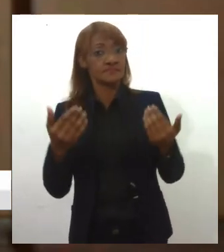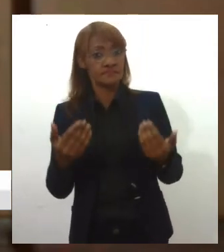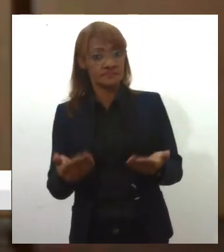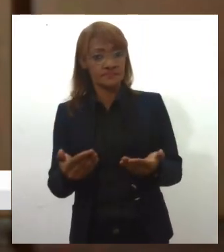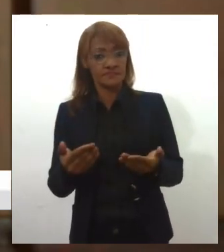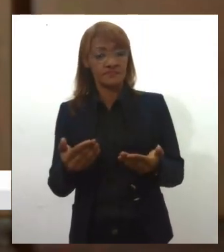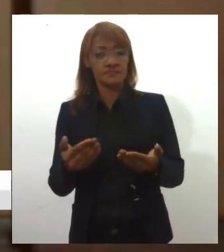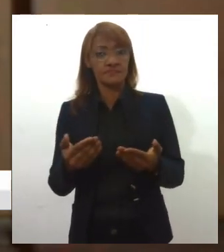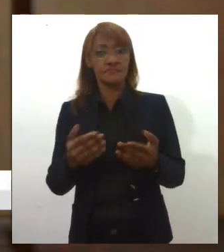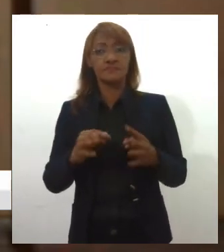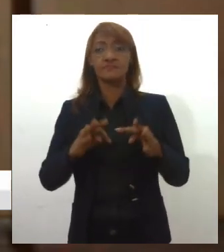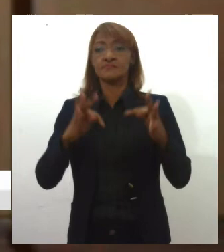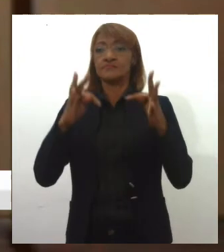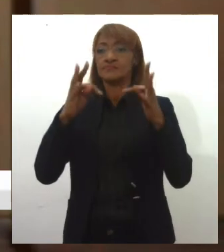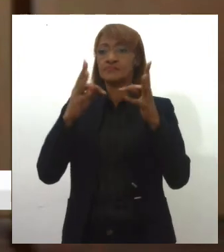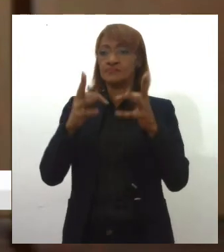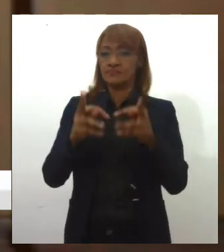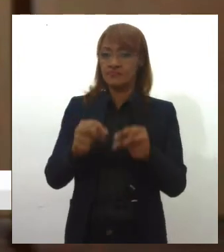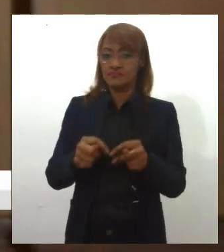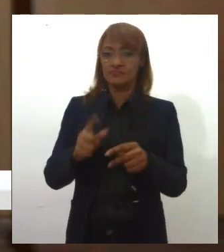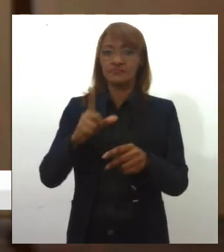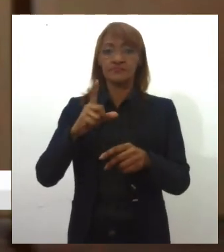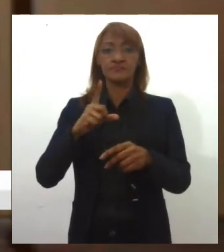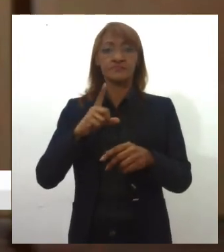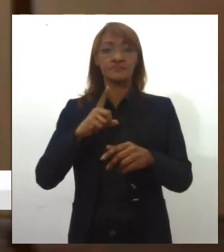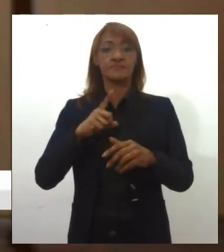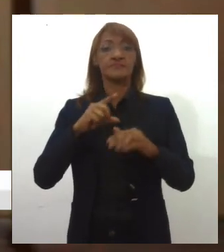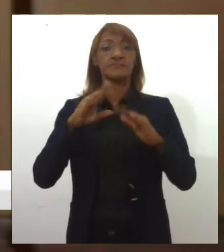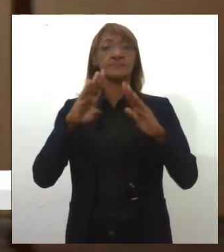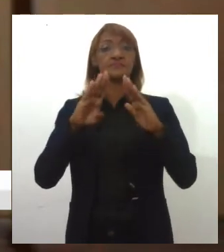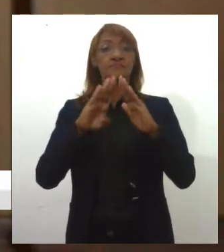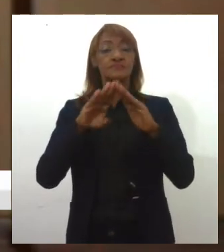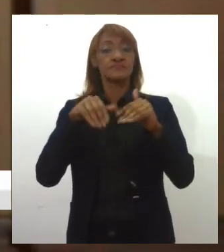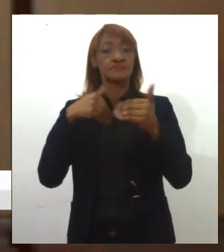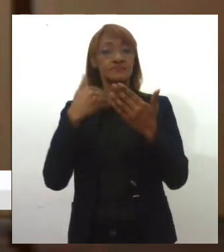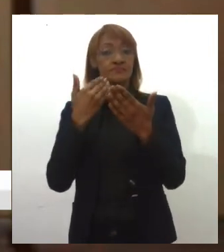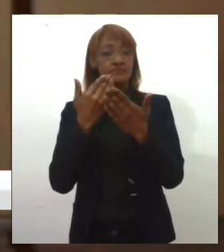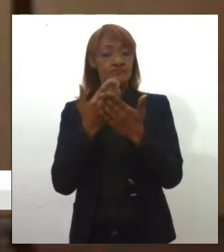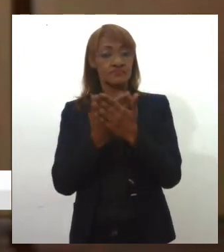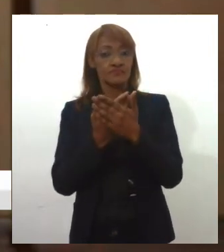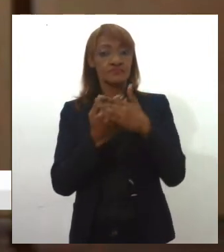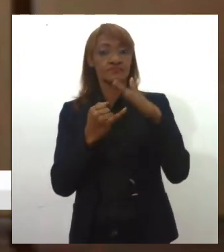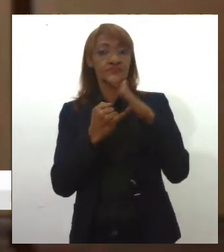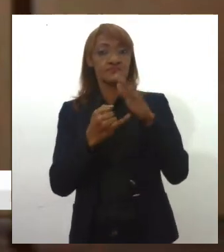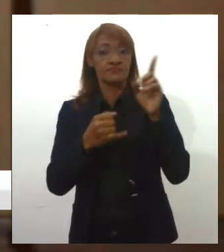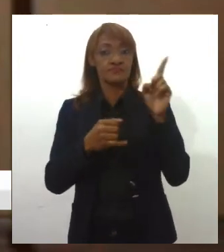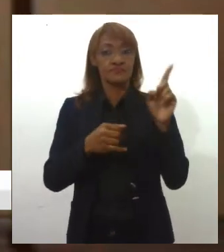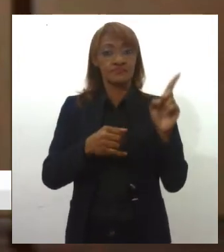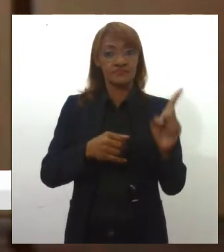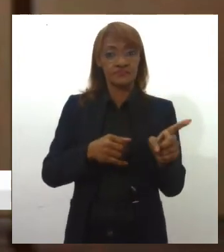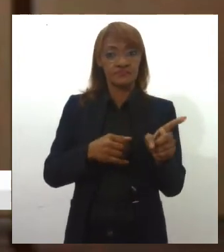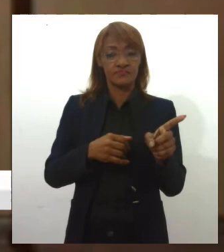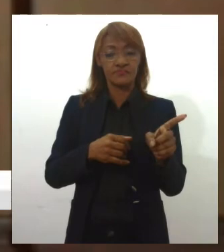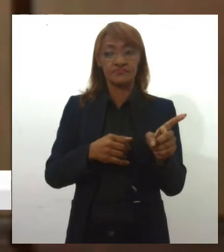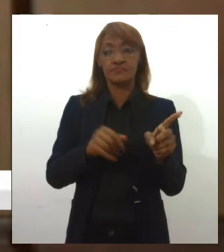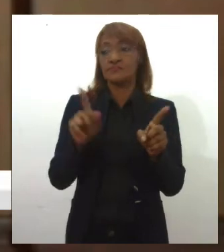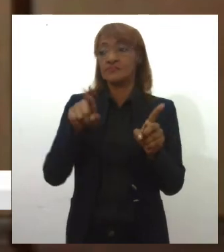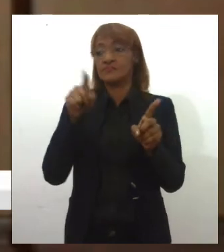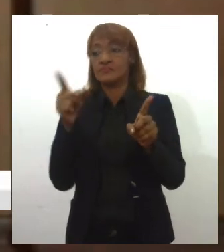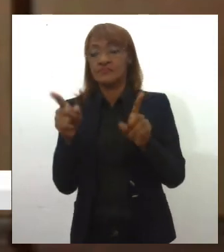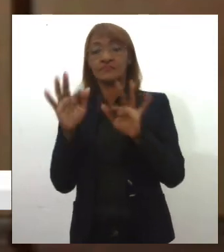a tudo que é feito no ambiente educacional de uma instituição de ensino, a família também deve